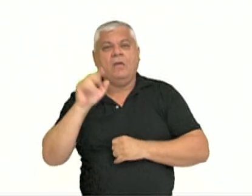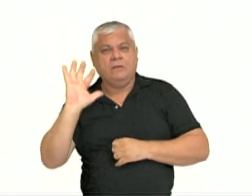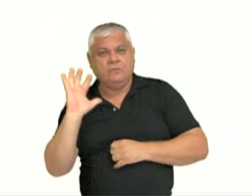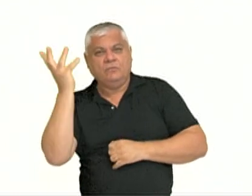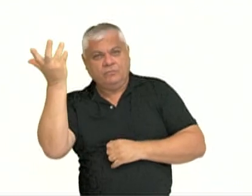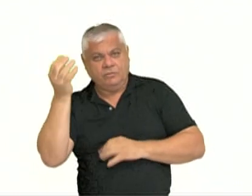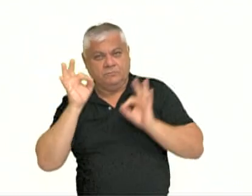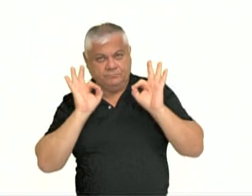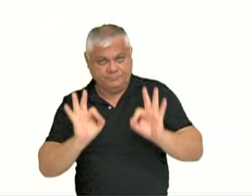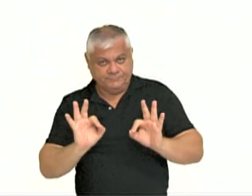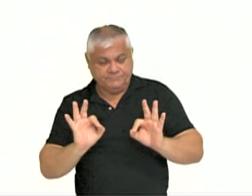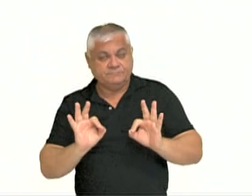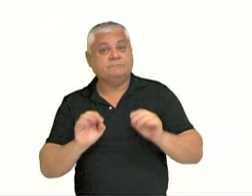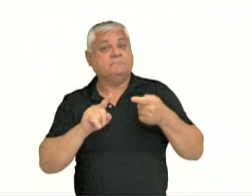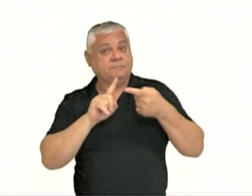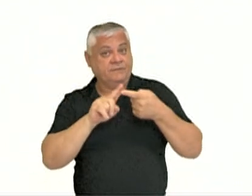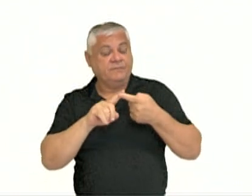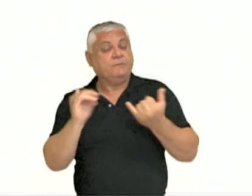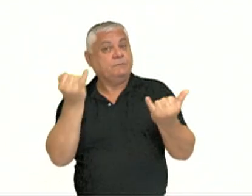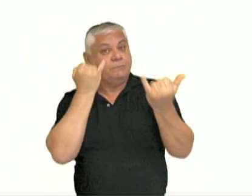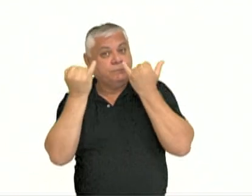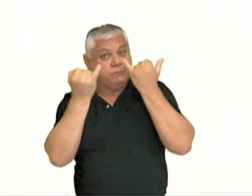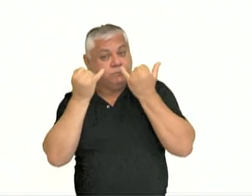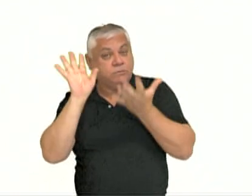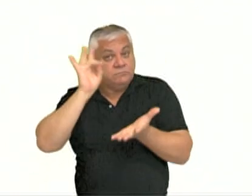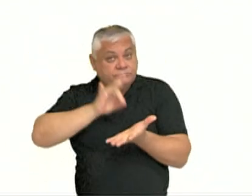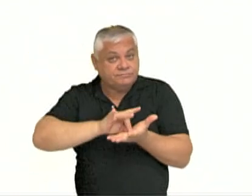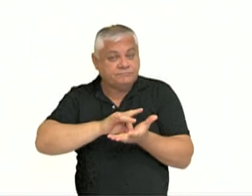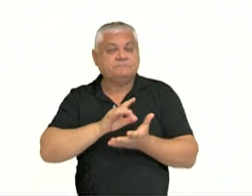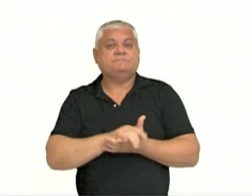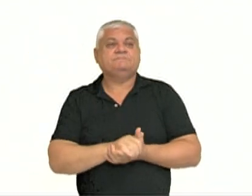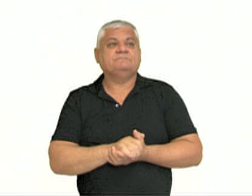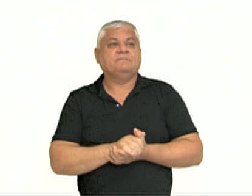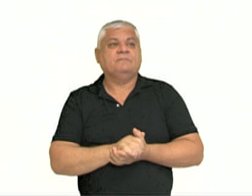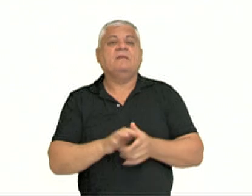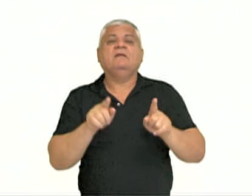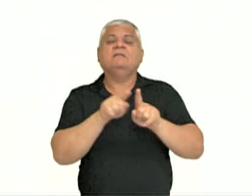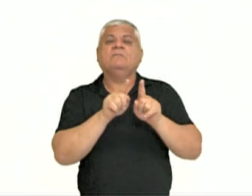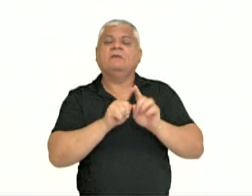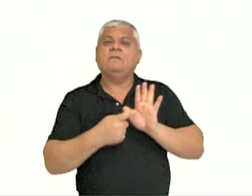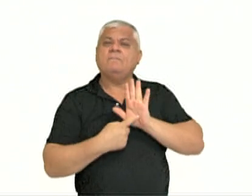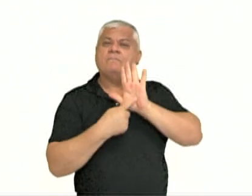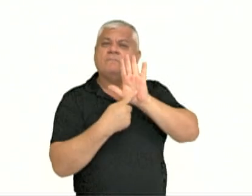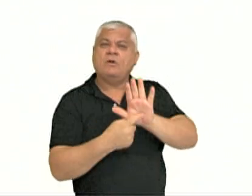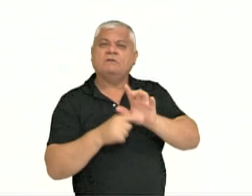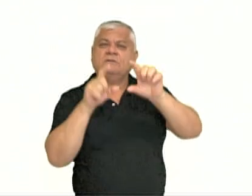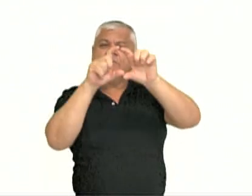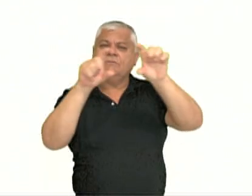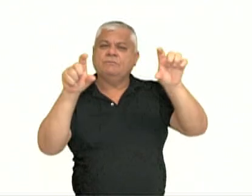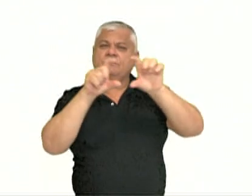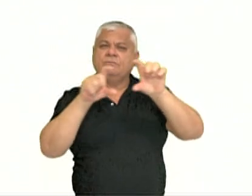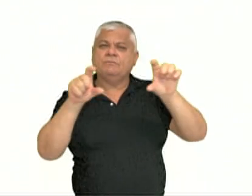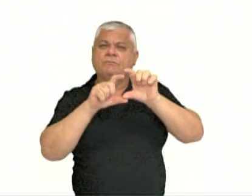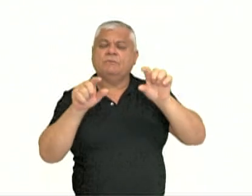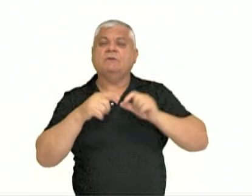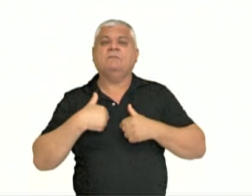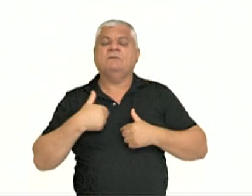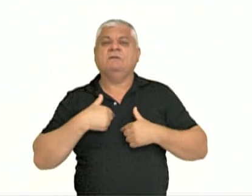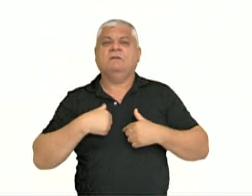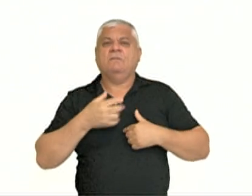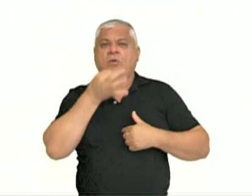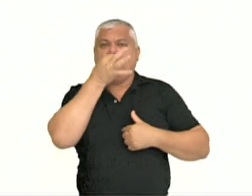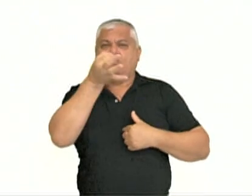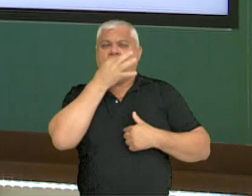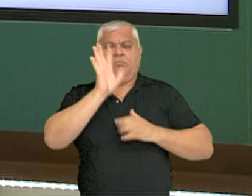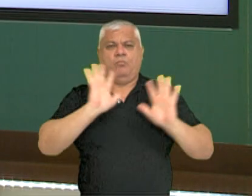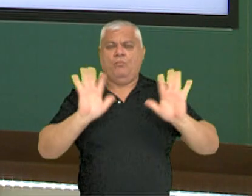certo? Esse acontecimento é sempre real. E por apresentarem fatos, devem ser imparciais.